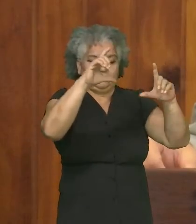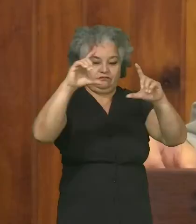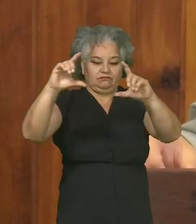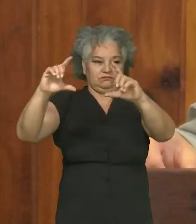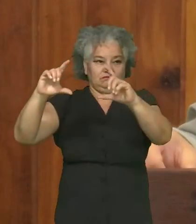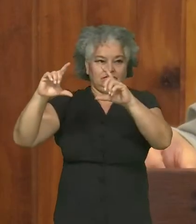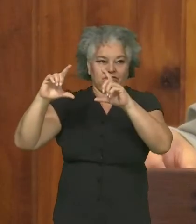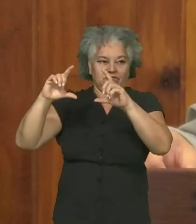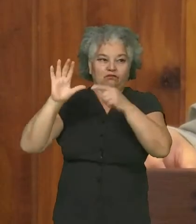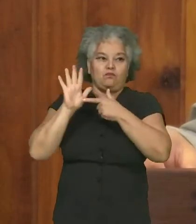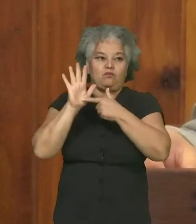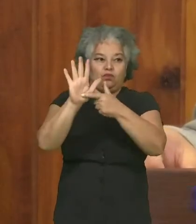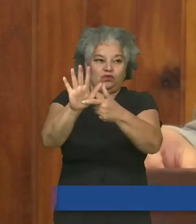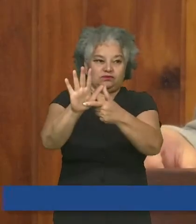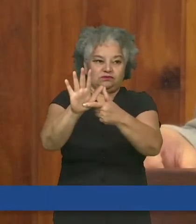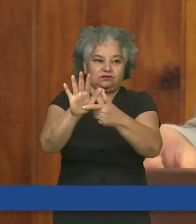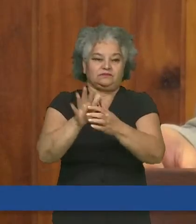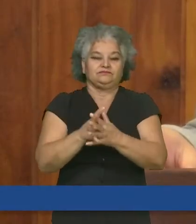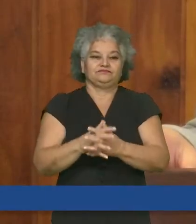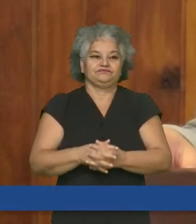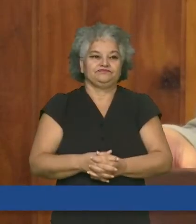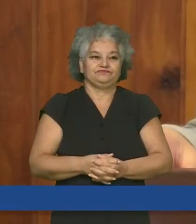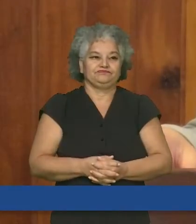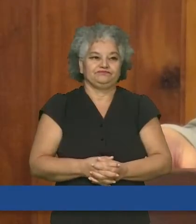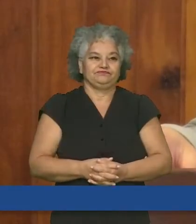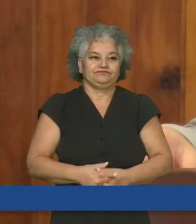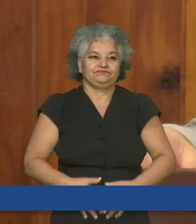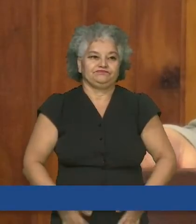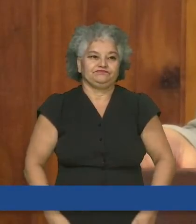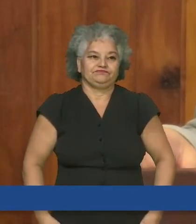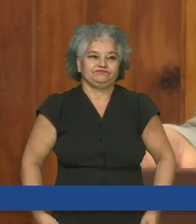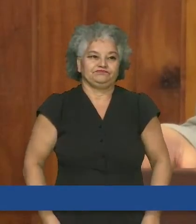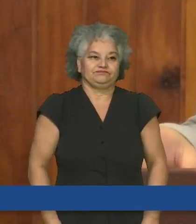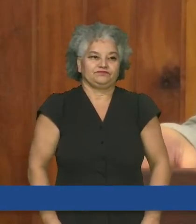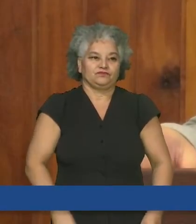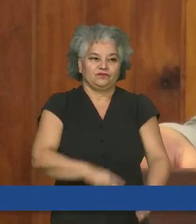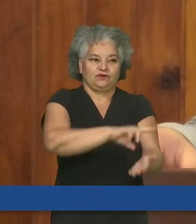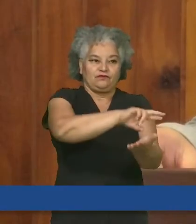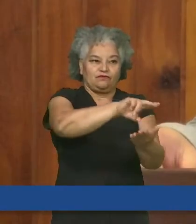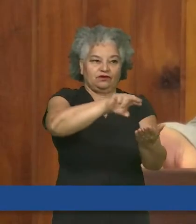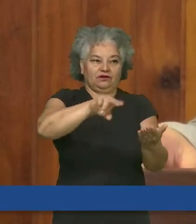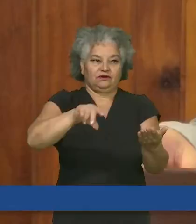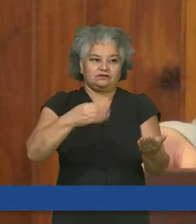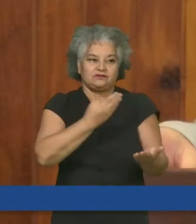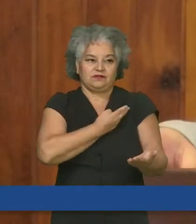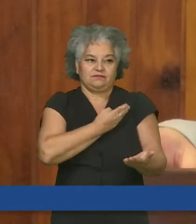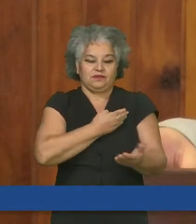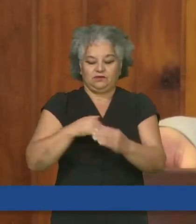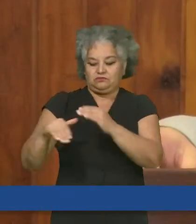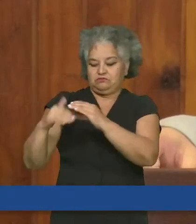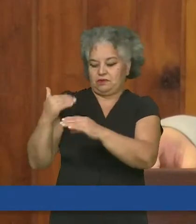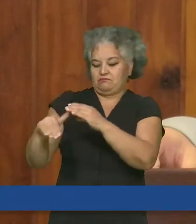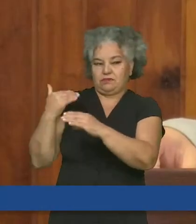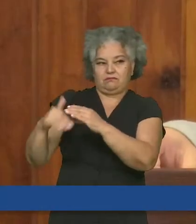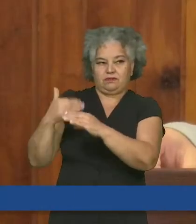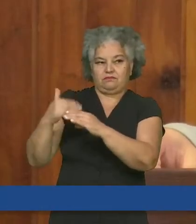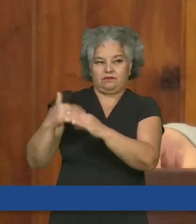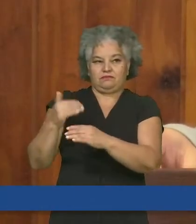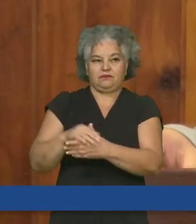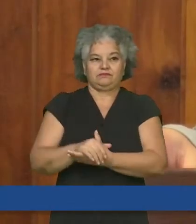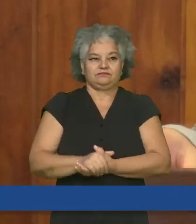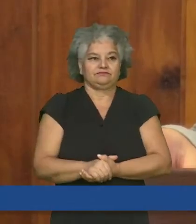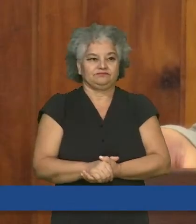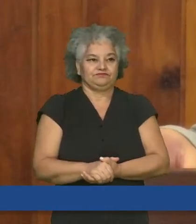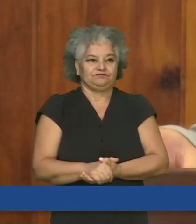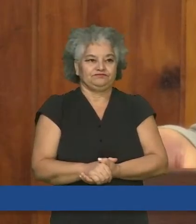mostrar algumas imagens que nós temos dali, que são vários amigos que nos enviaram, né? Não sei se também